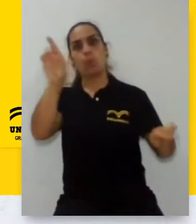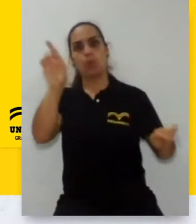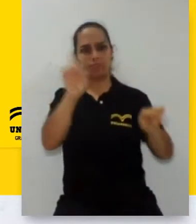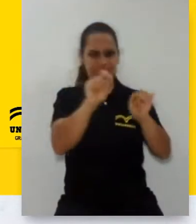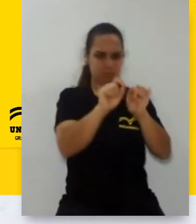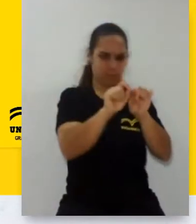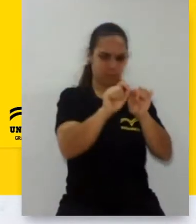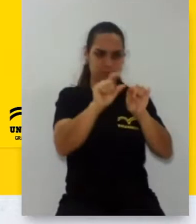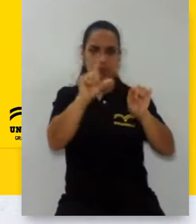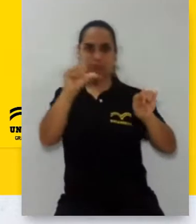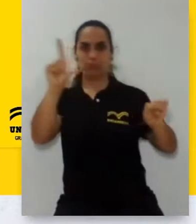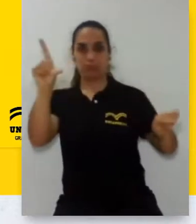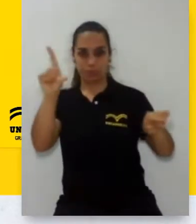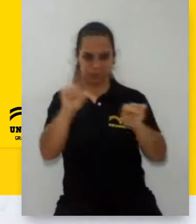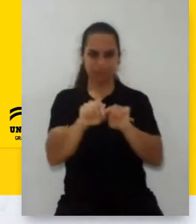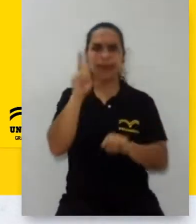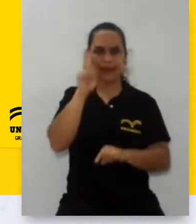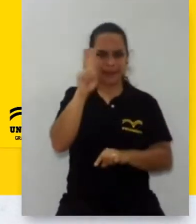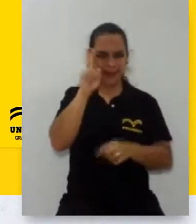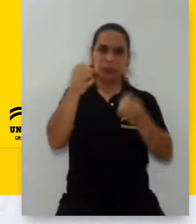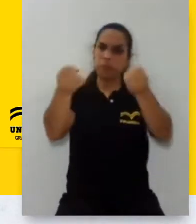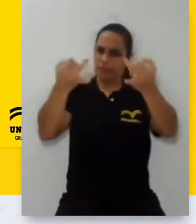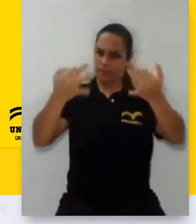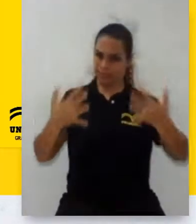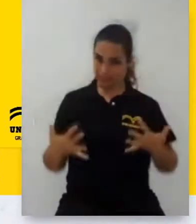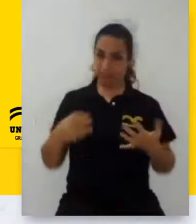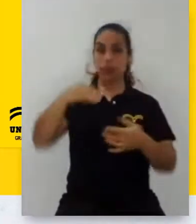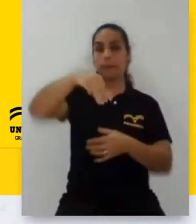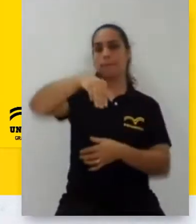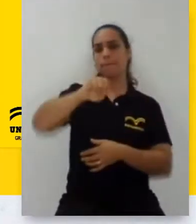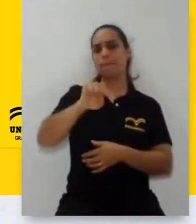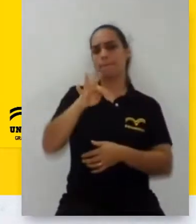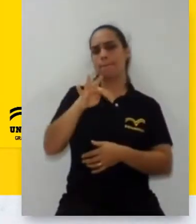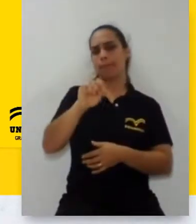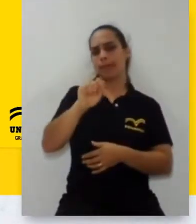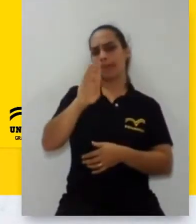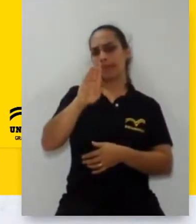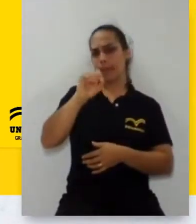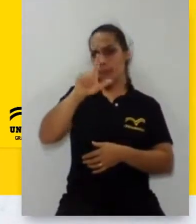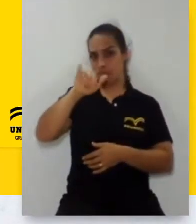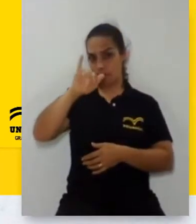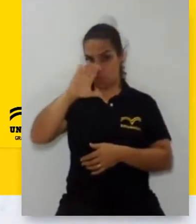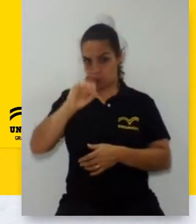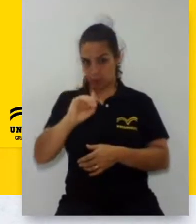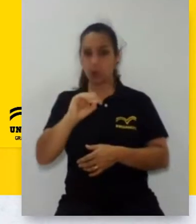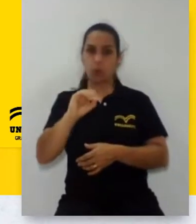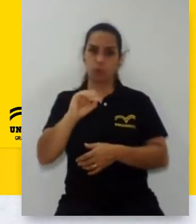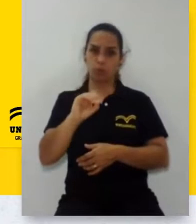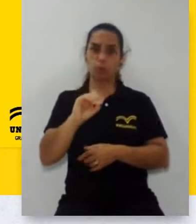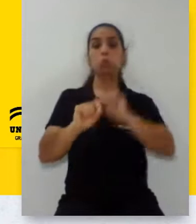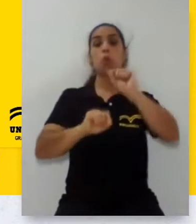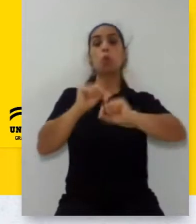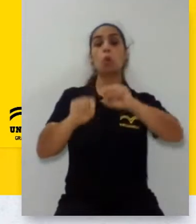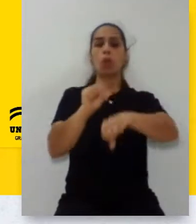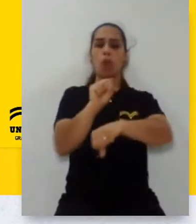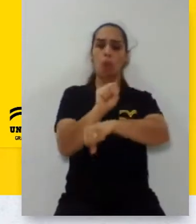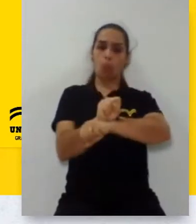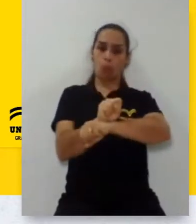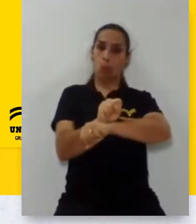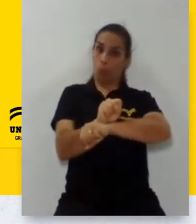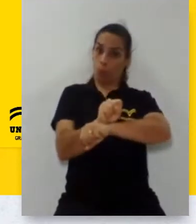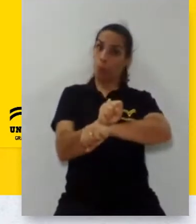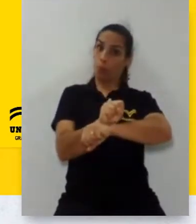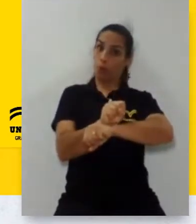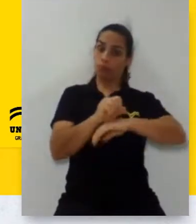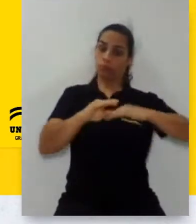Eu preciso ter pelo menos um gasto maior de 3 vezes mais do que o repouso. O exercício moderado é aquele gasto